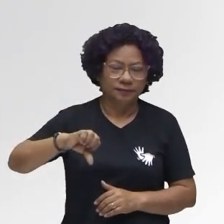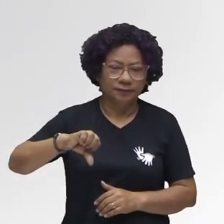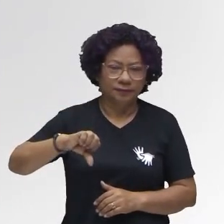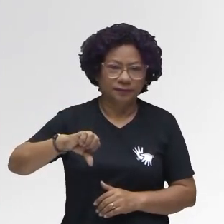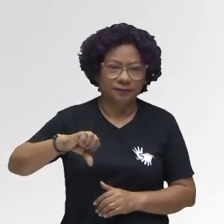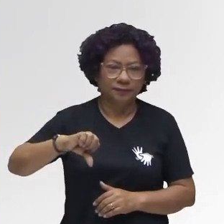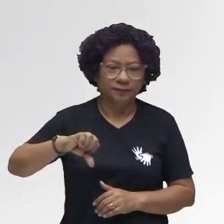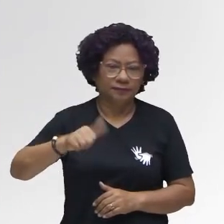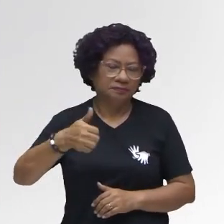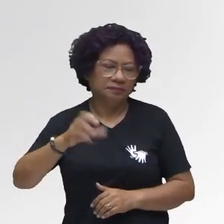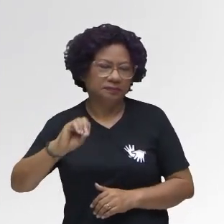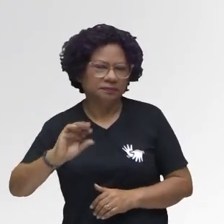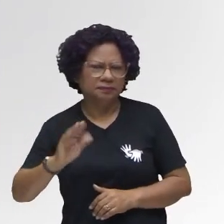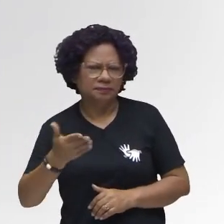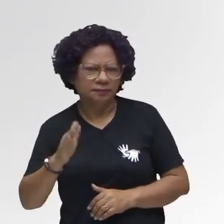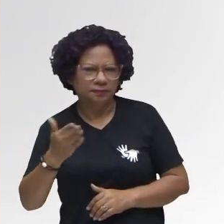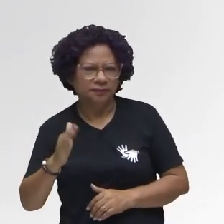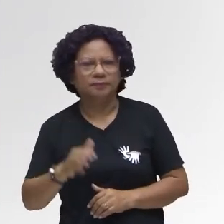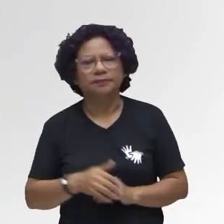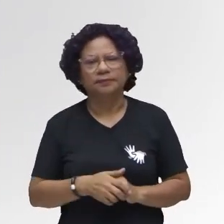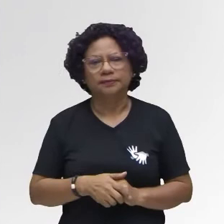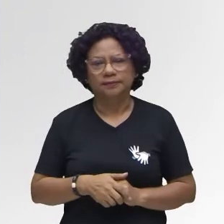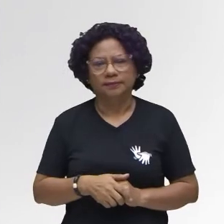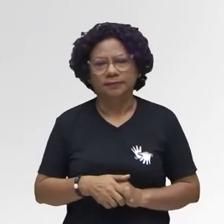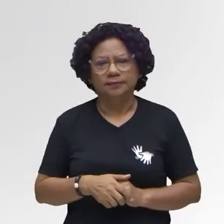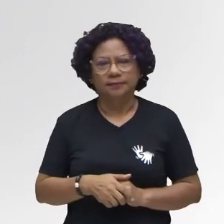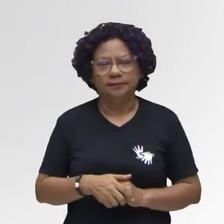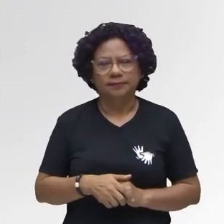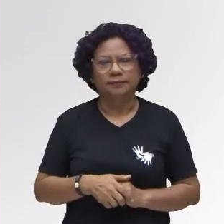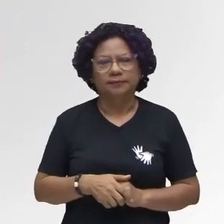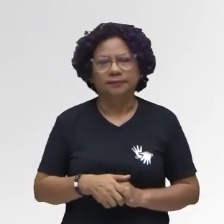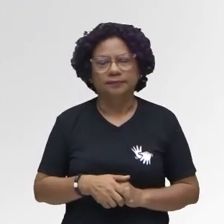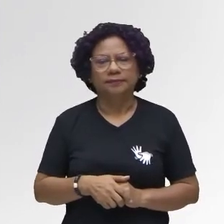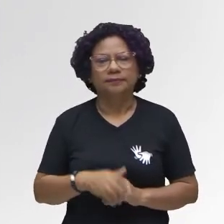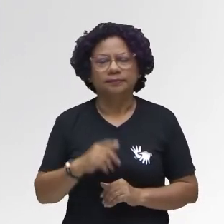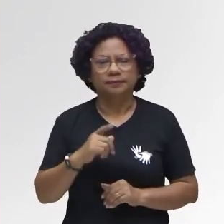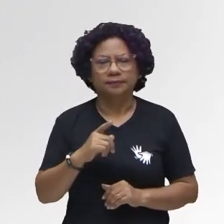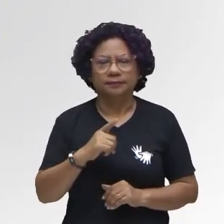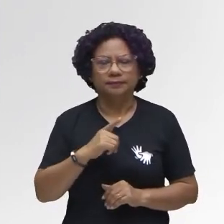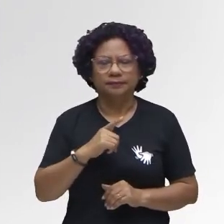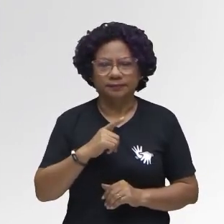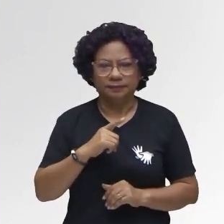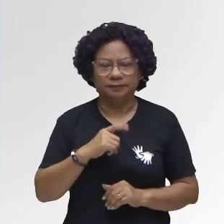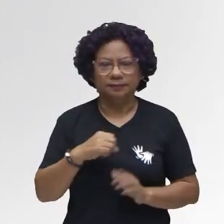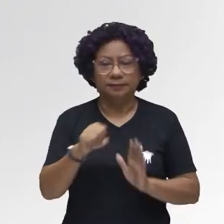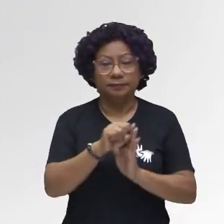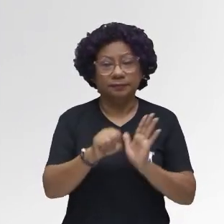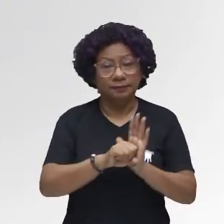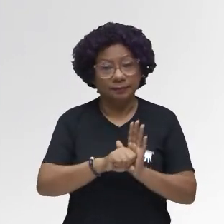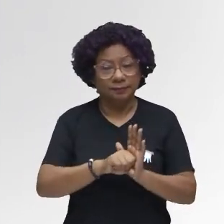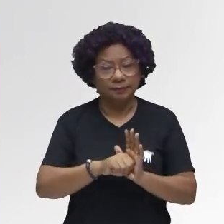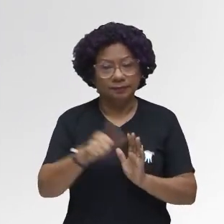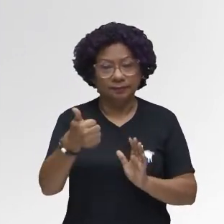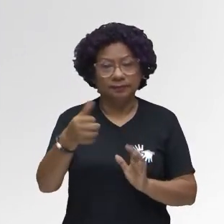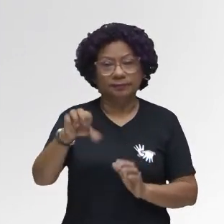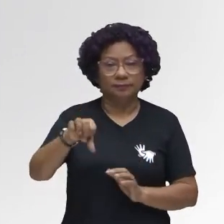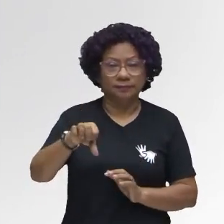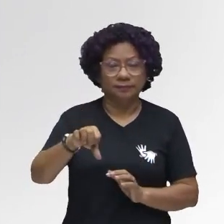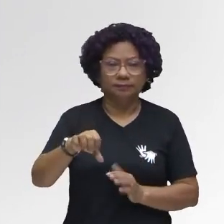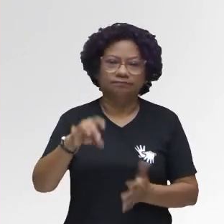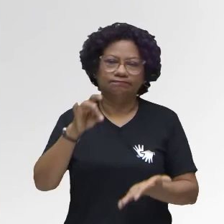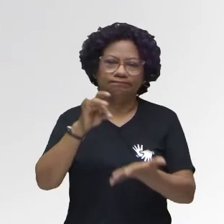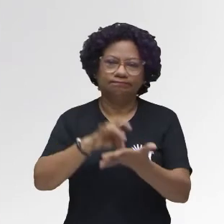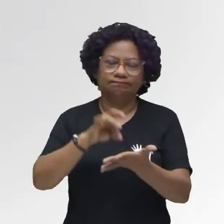dentro do Brasil, em torno do finalzinho do século XIX, é que vai se promover mesmo o fim